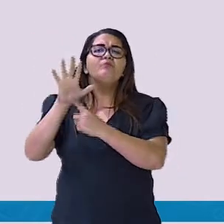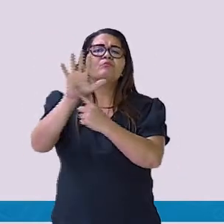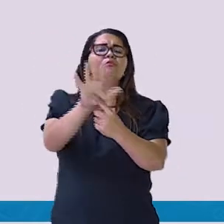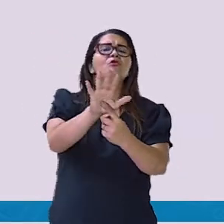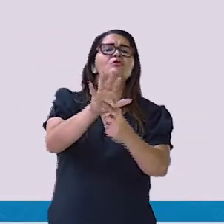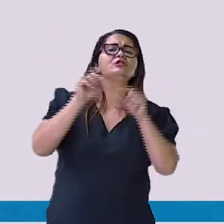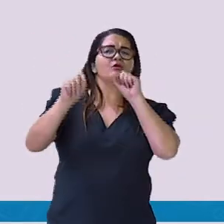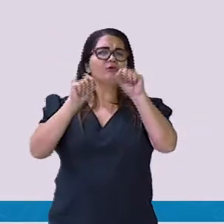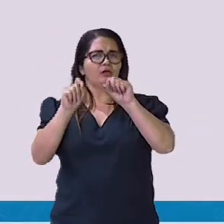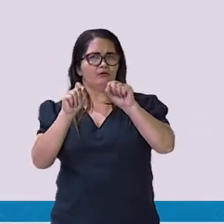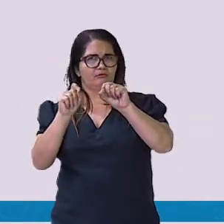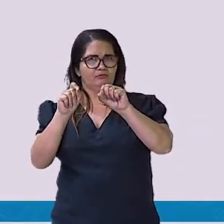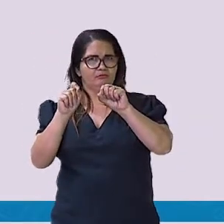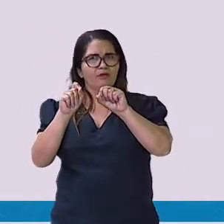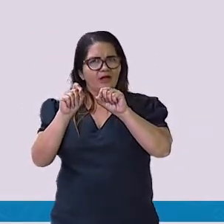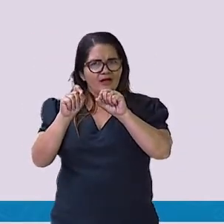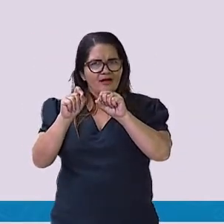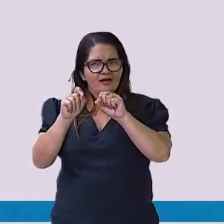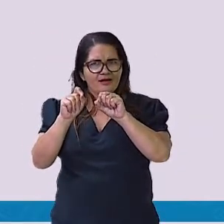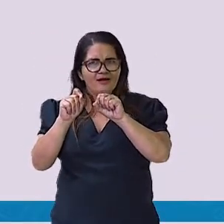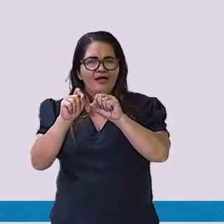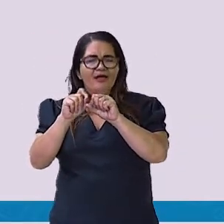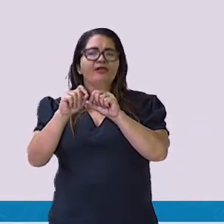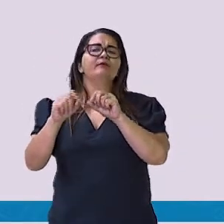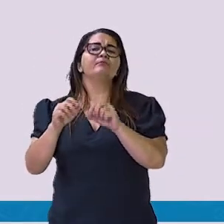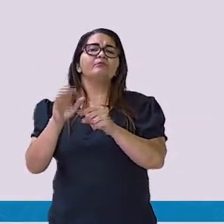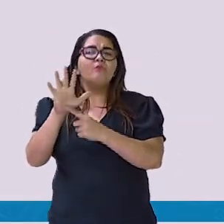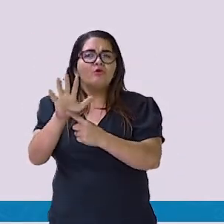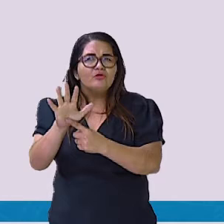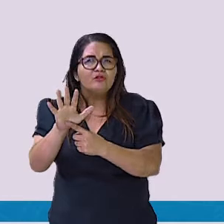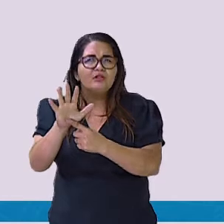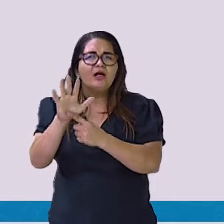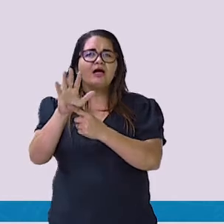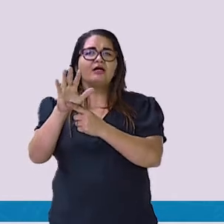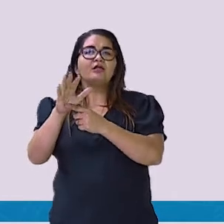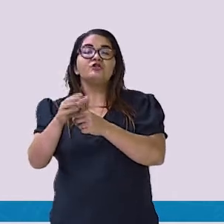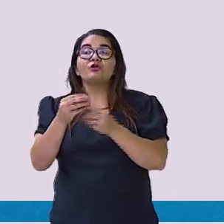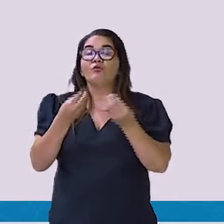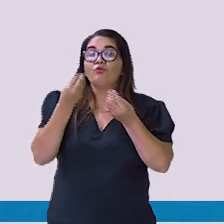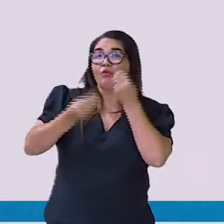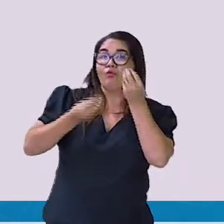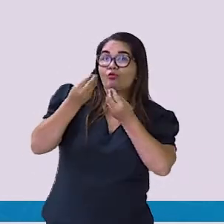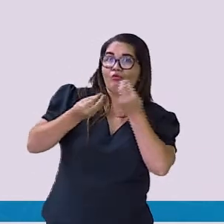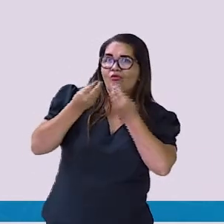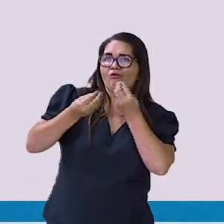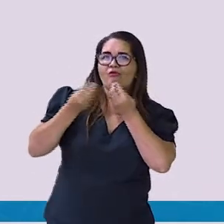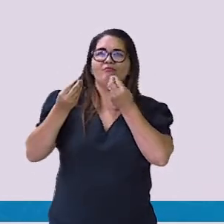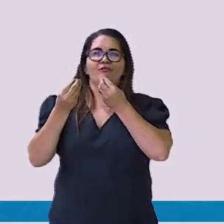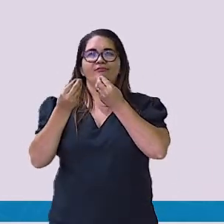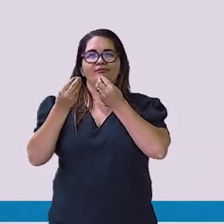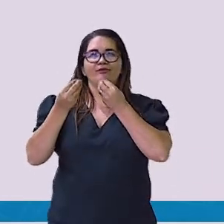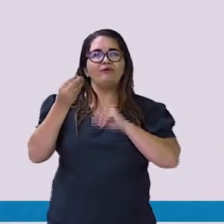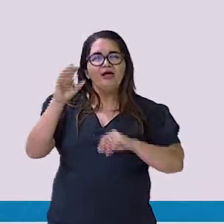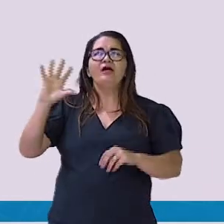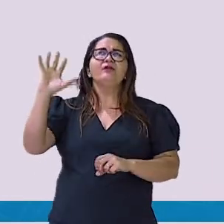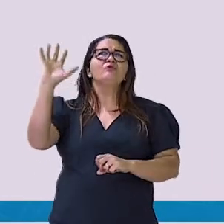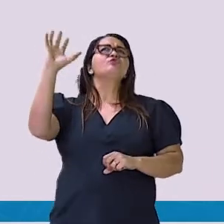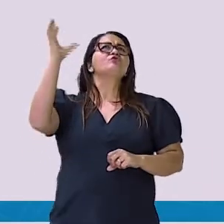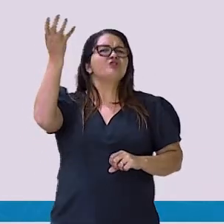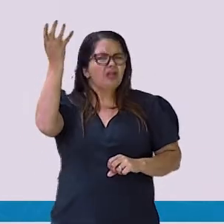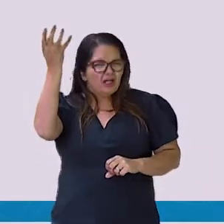reproduz com mais vivacidade e também mais algumas